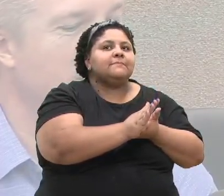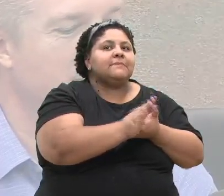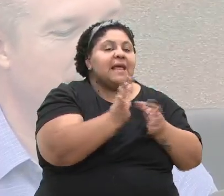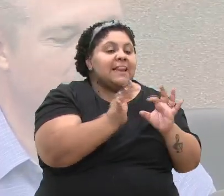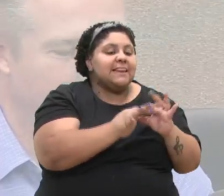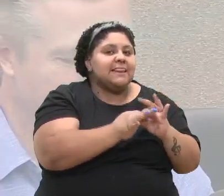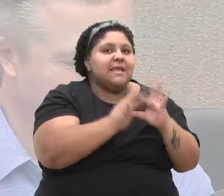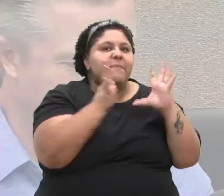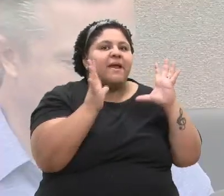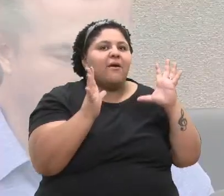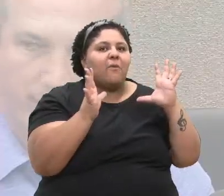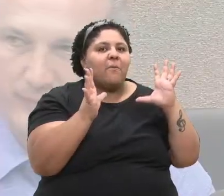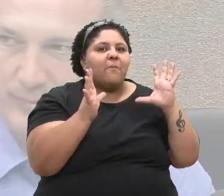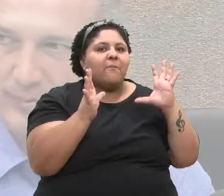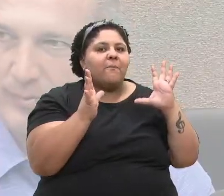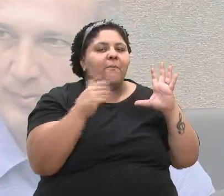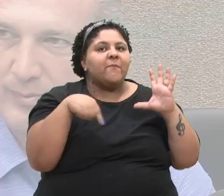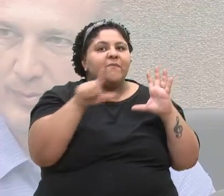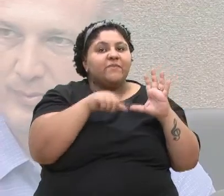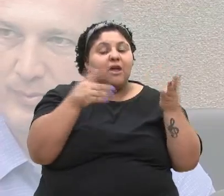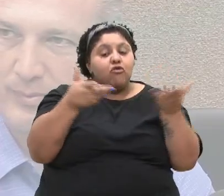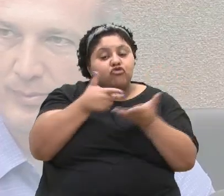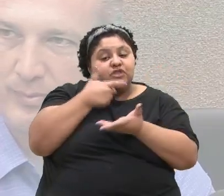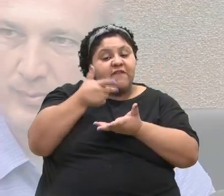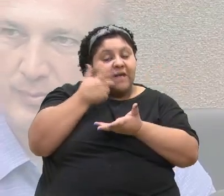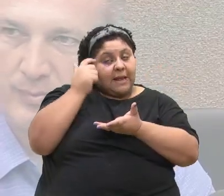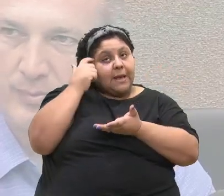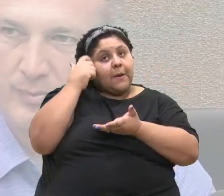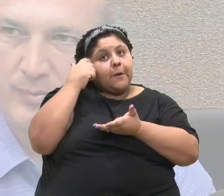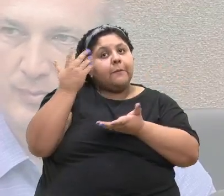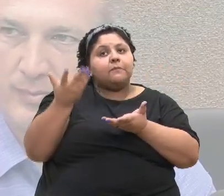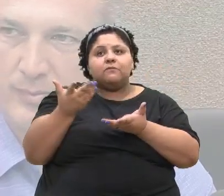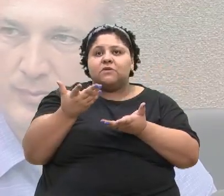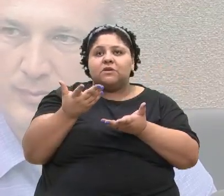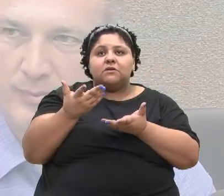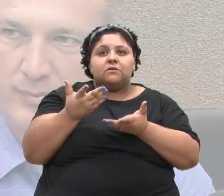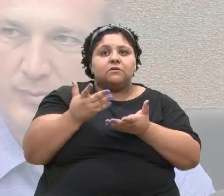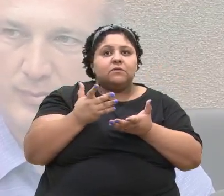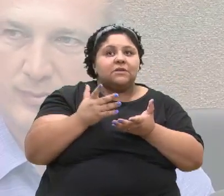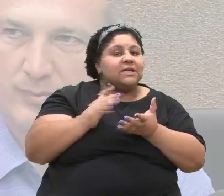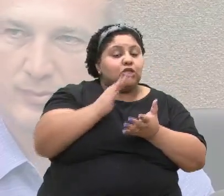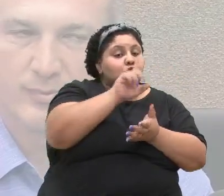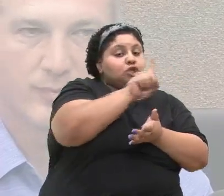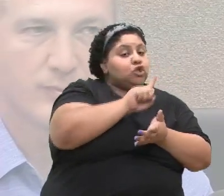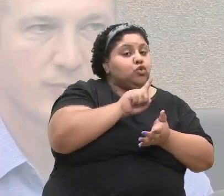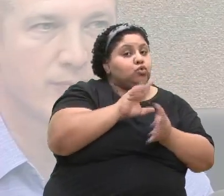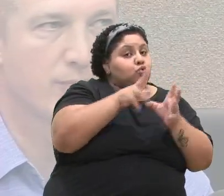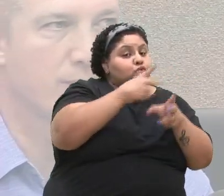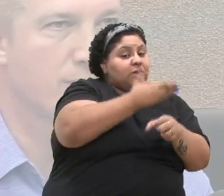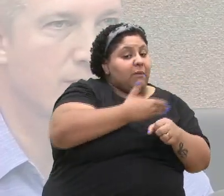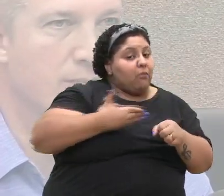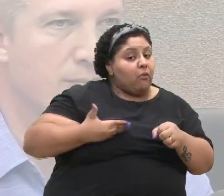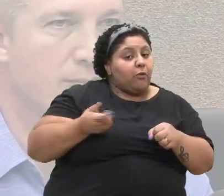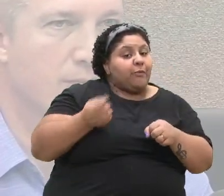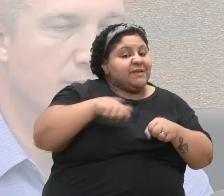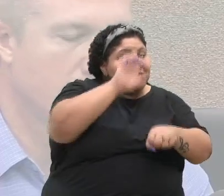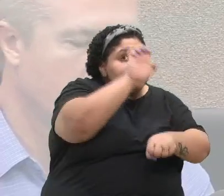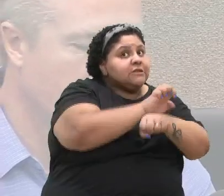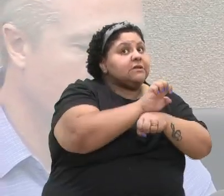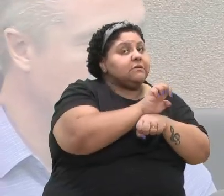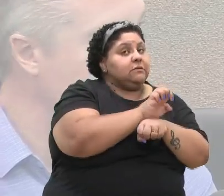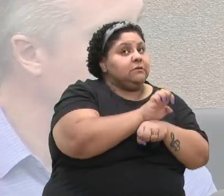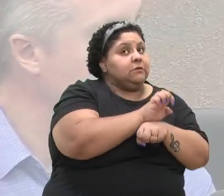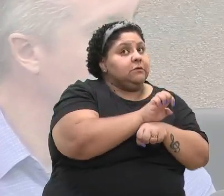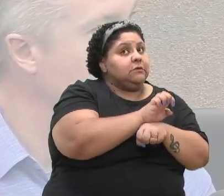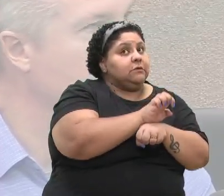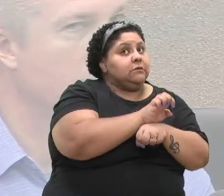liberal. Então eu já disse isso e reforço. Declarar o voto. Nem tudo que é público tem que ser estatal. Nem tudo